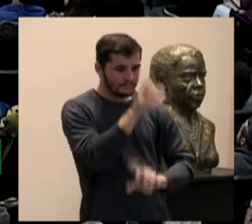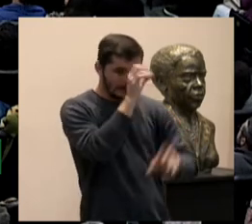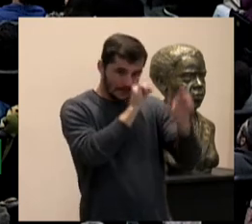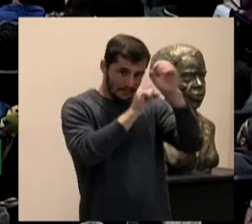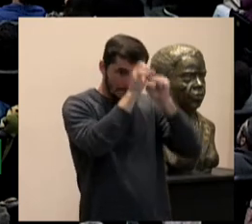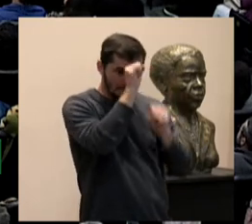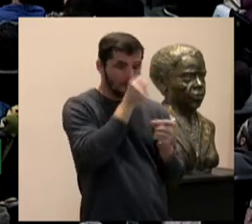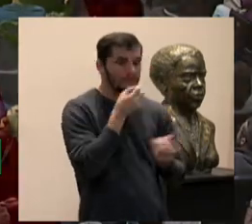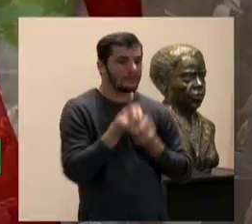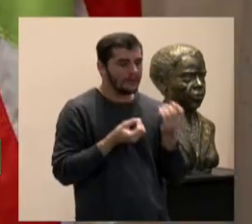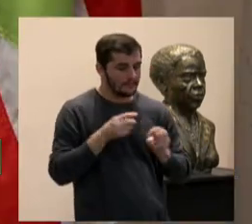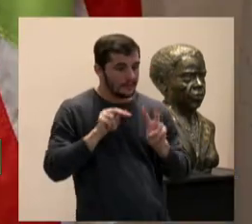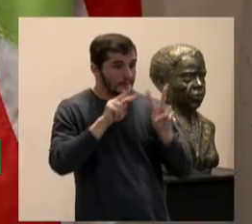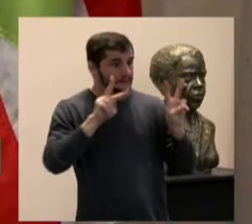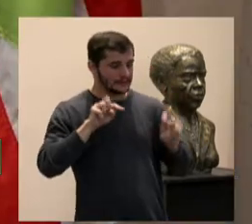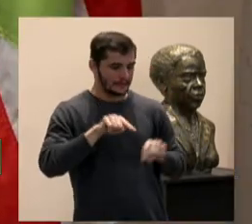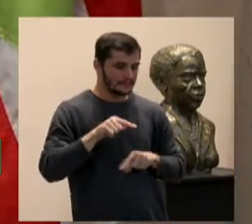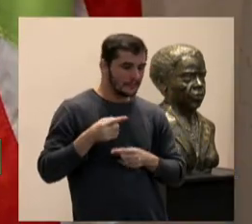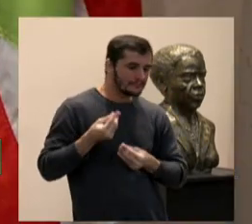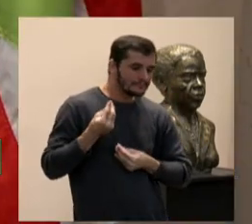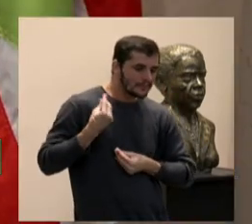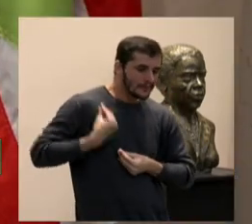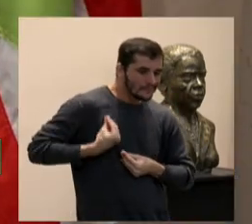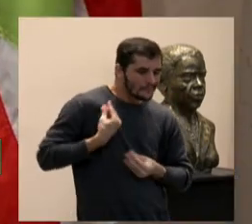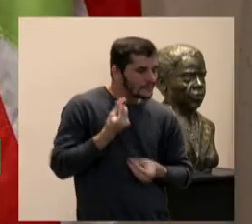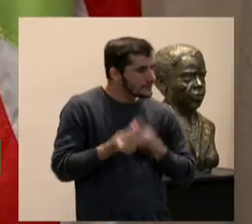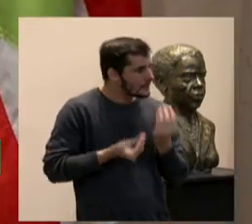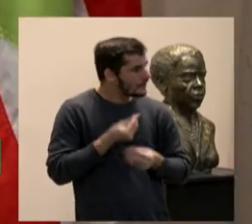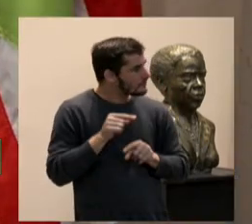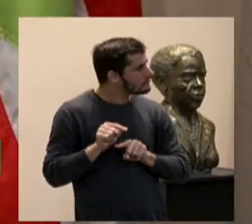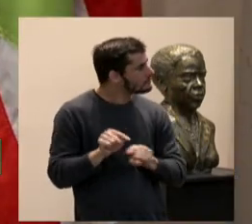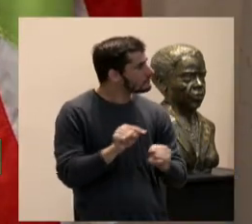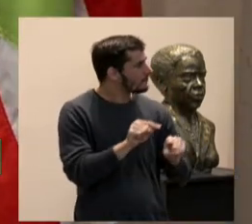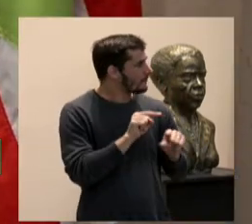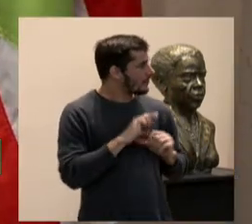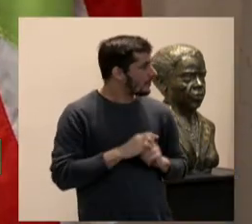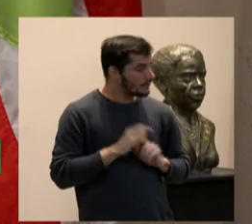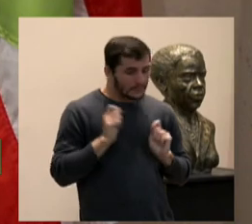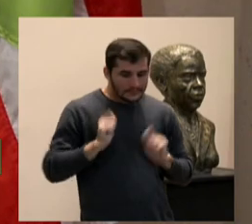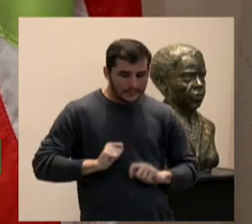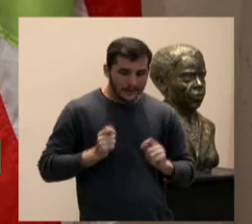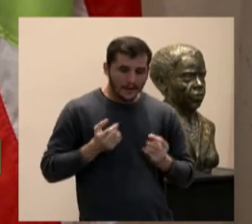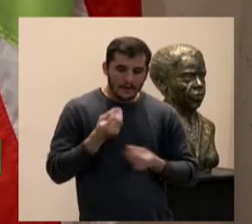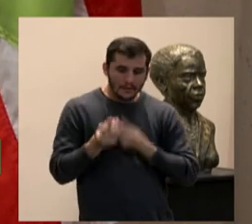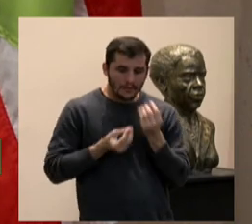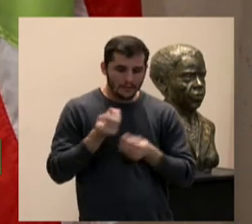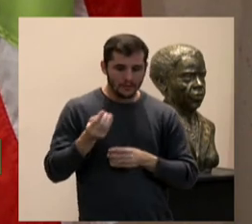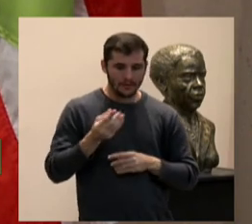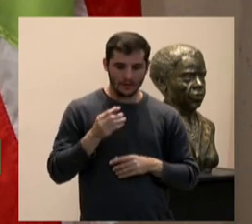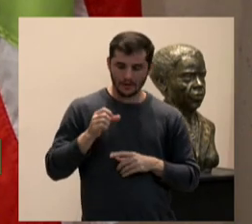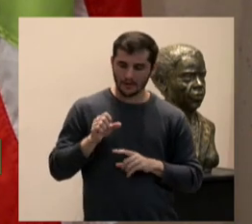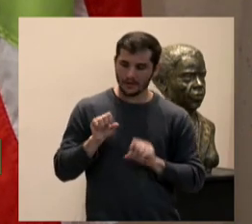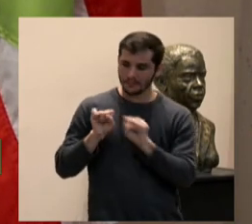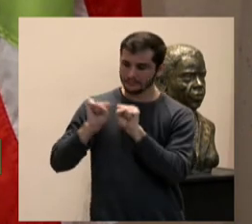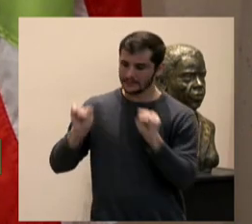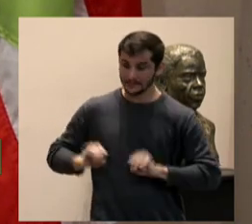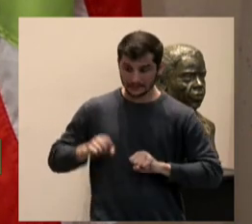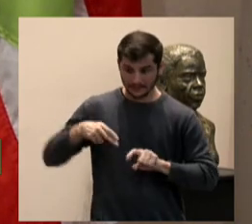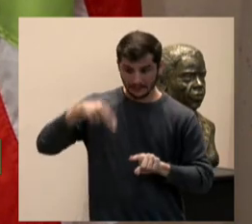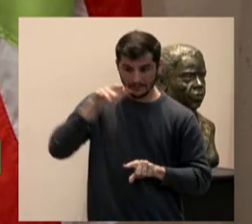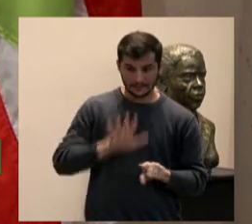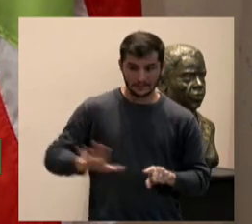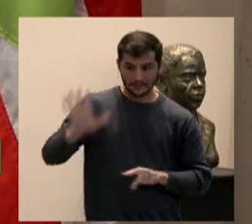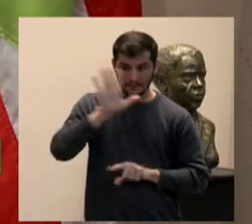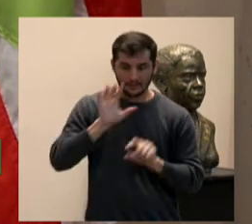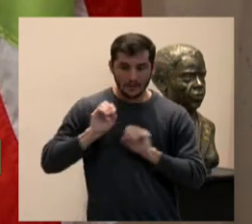todas essas questões, né, relacionadas aos alcances que possa ter um Sistema Nacional de Educação. Então, acho